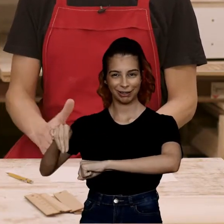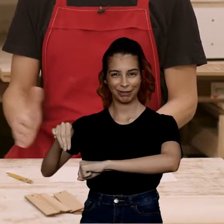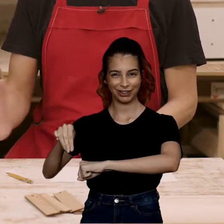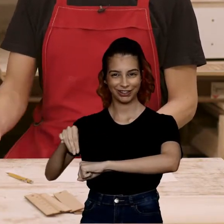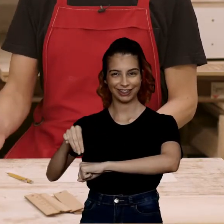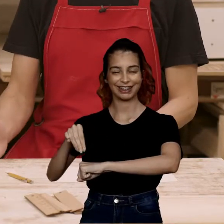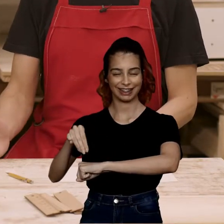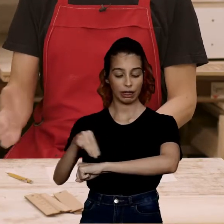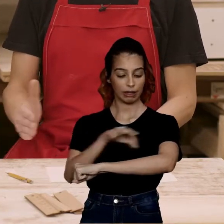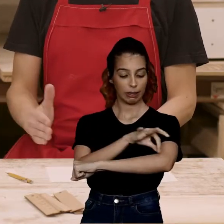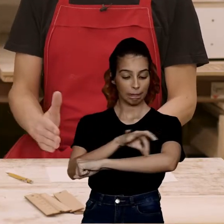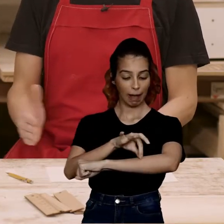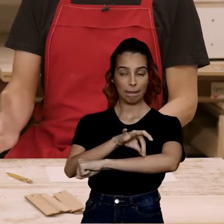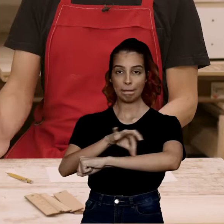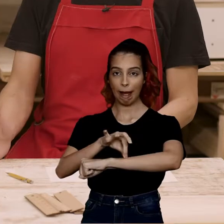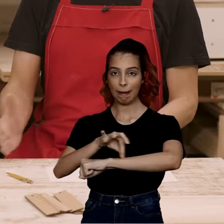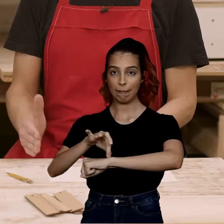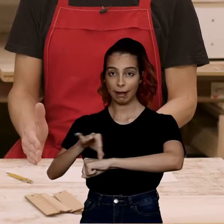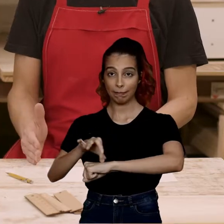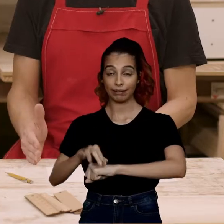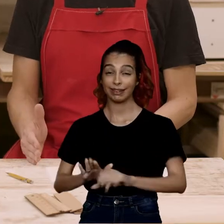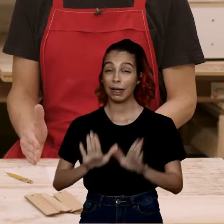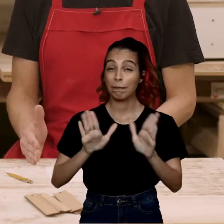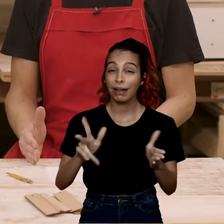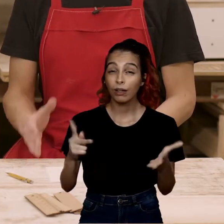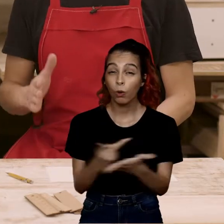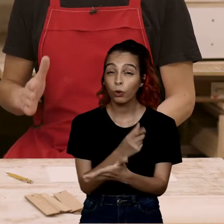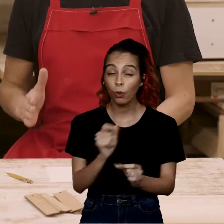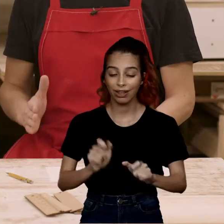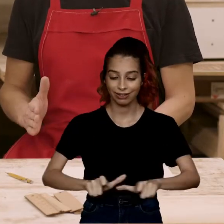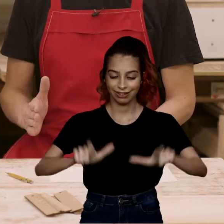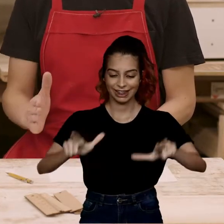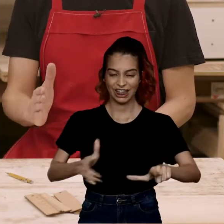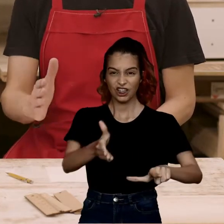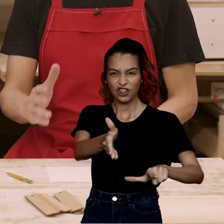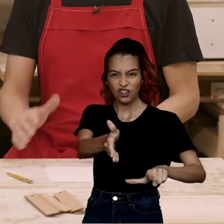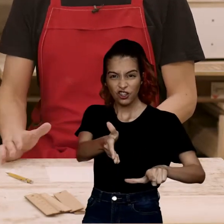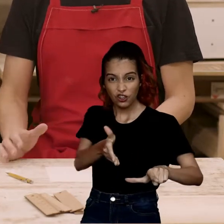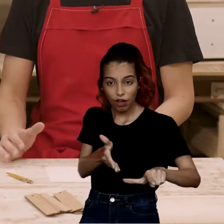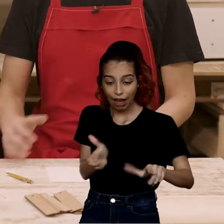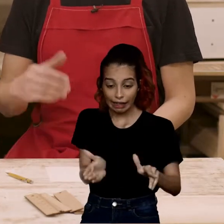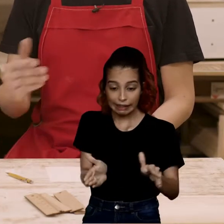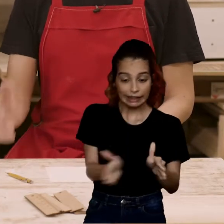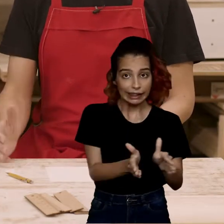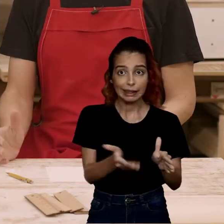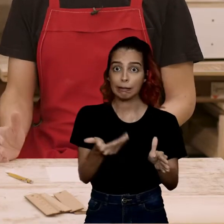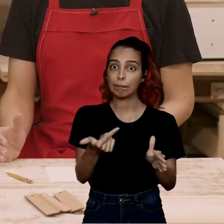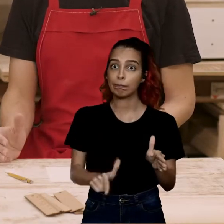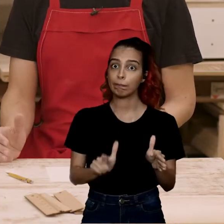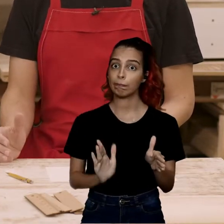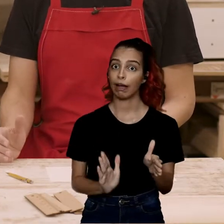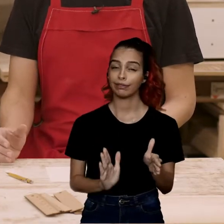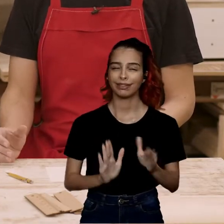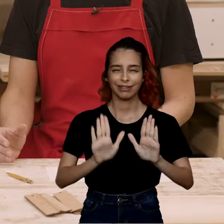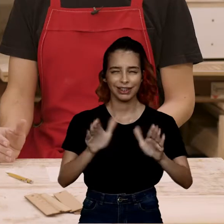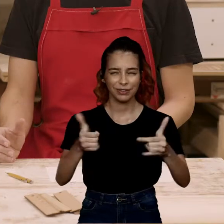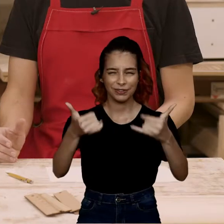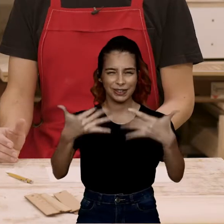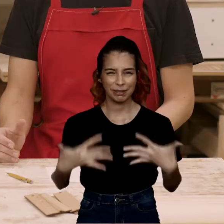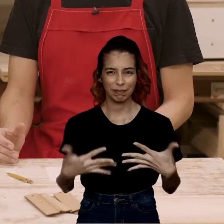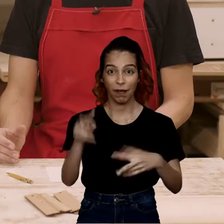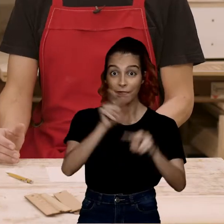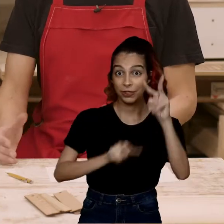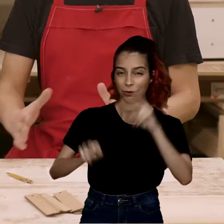partir dessa medida a gente ainda vai ter uma pequena redução por conta da serra, tá? Tudo isso a gente aprofunda